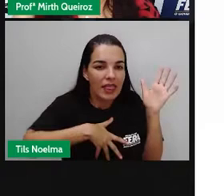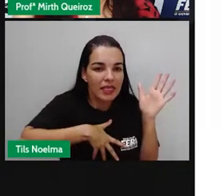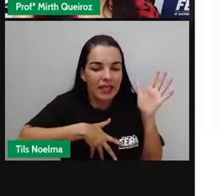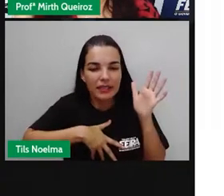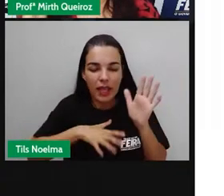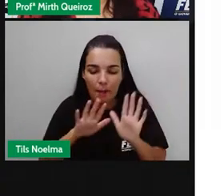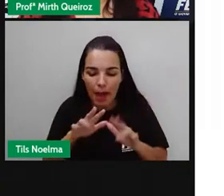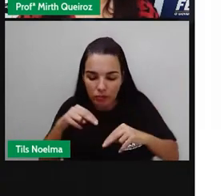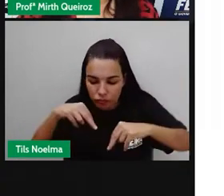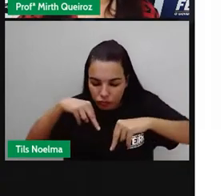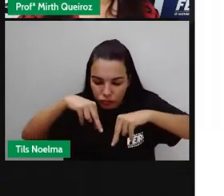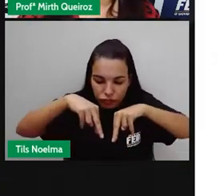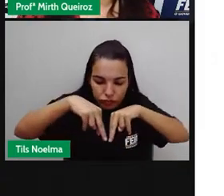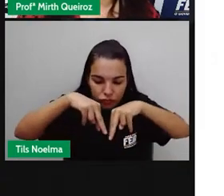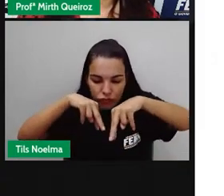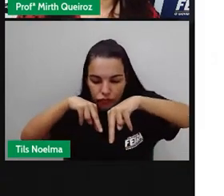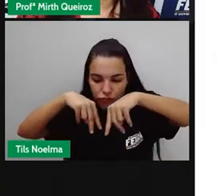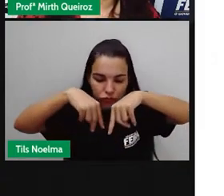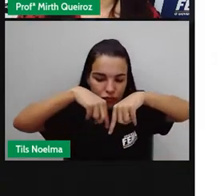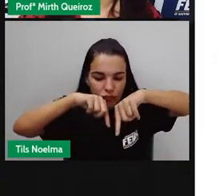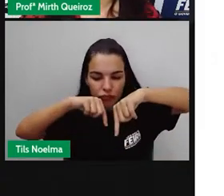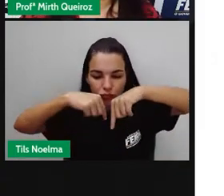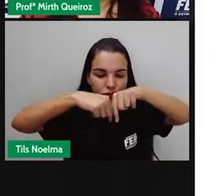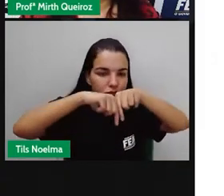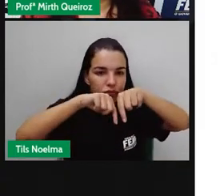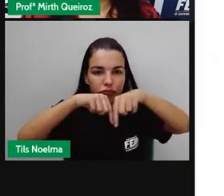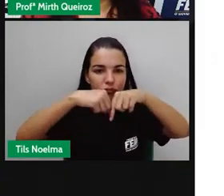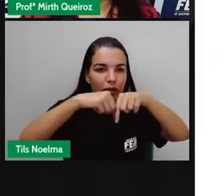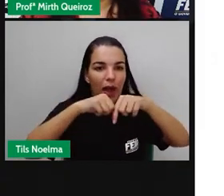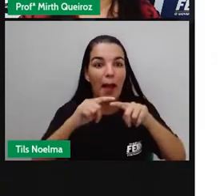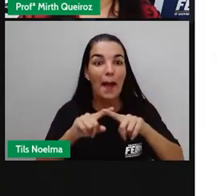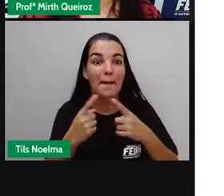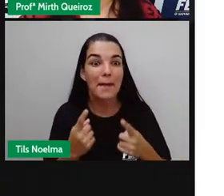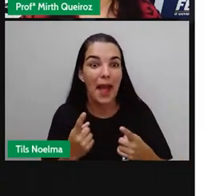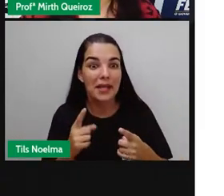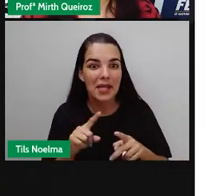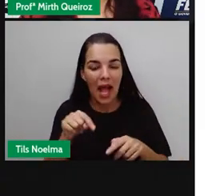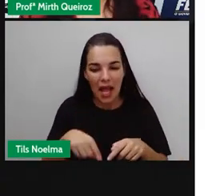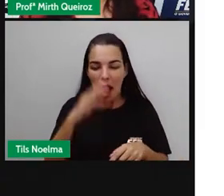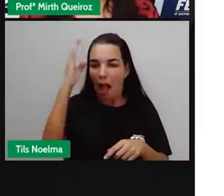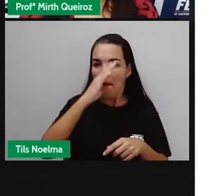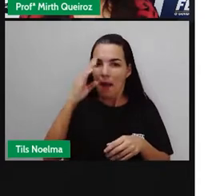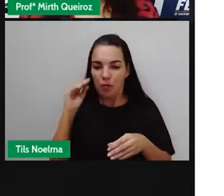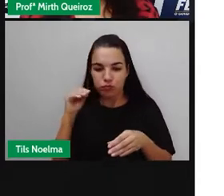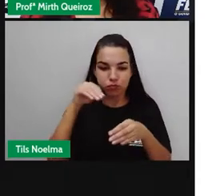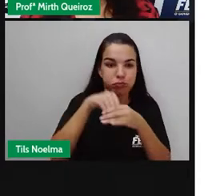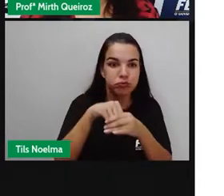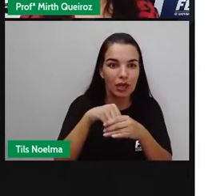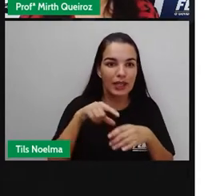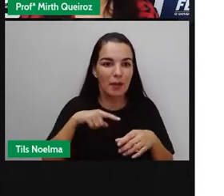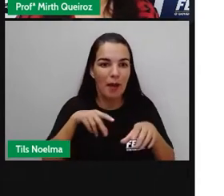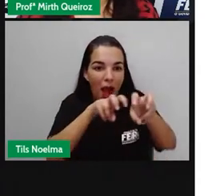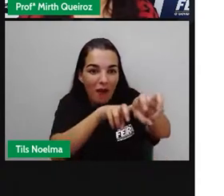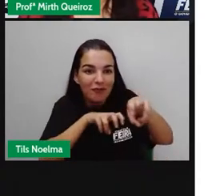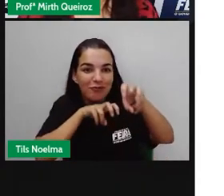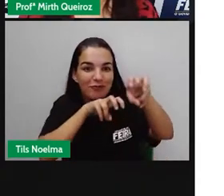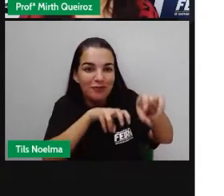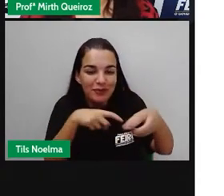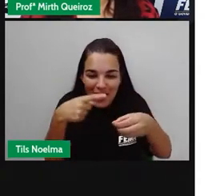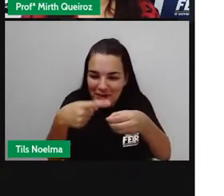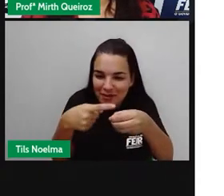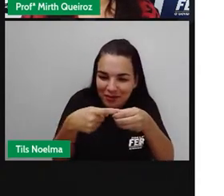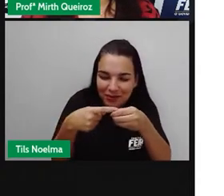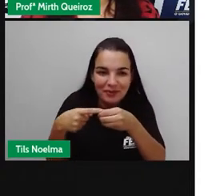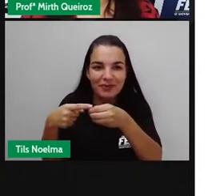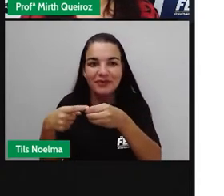questão da cultura do interior, né, a presença do caipira aí dentro dessa dança.